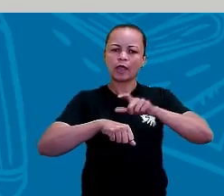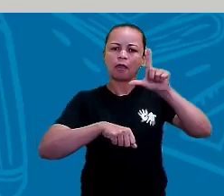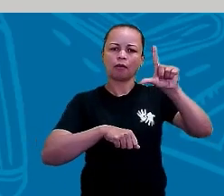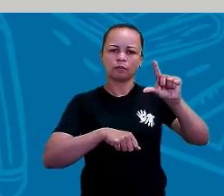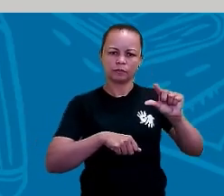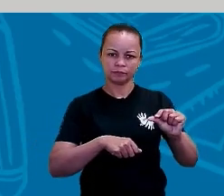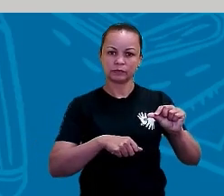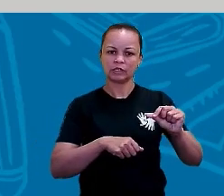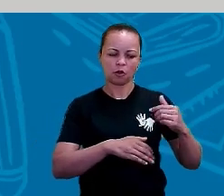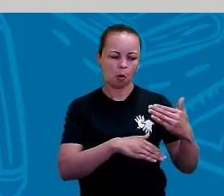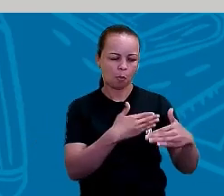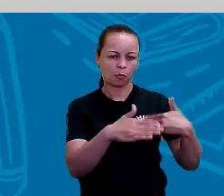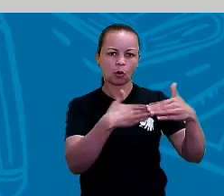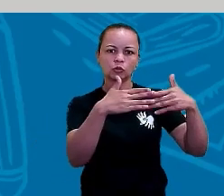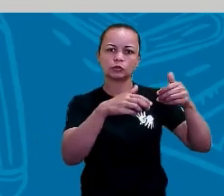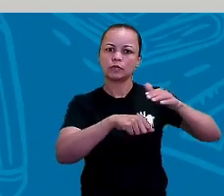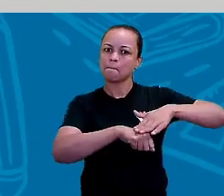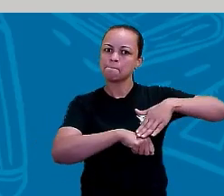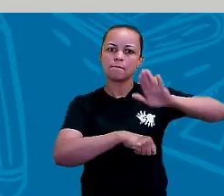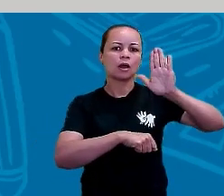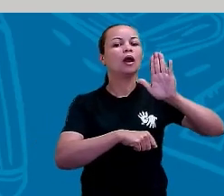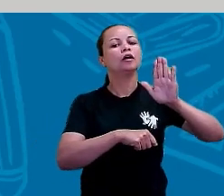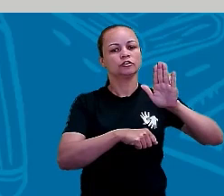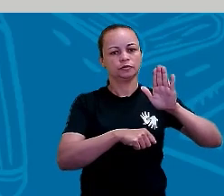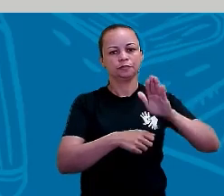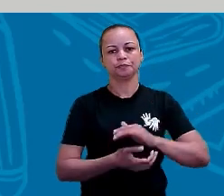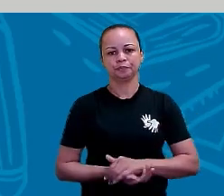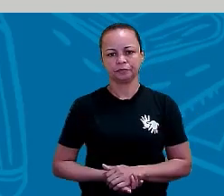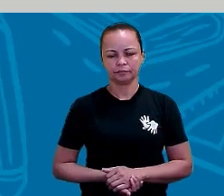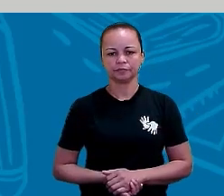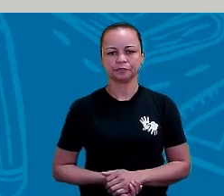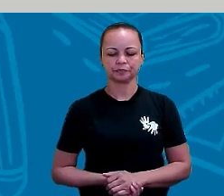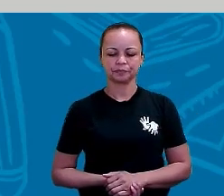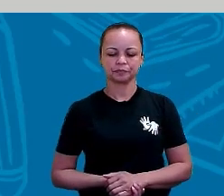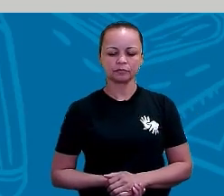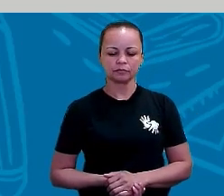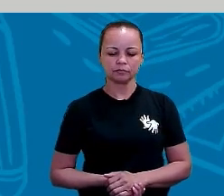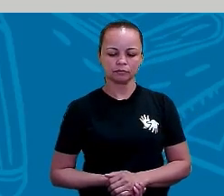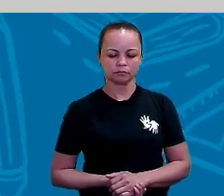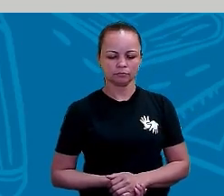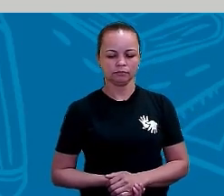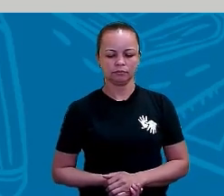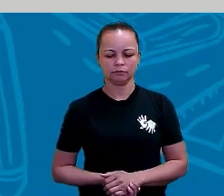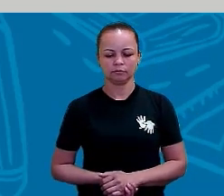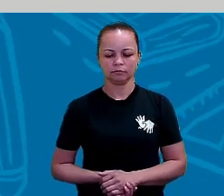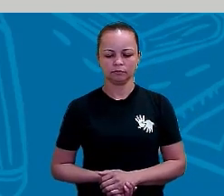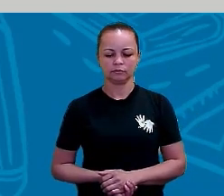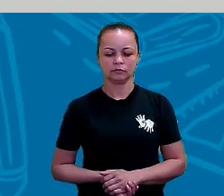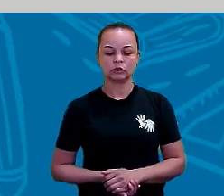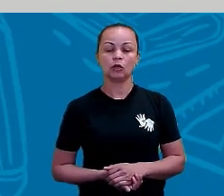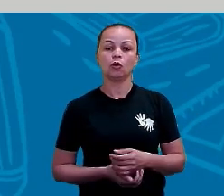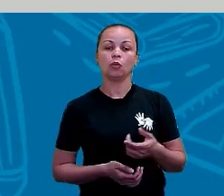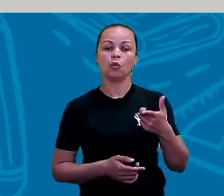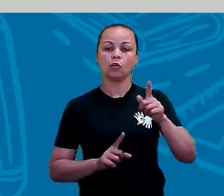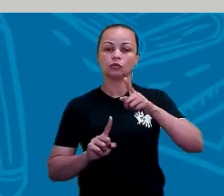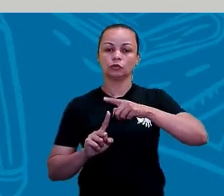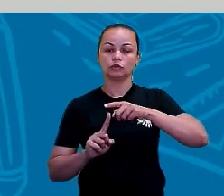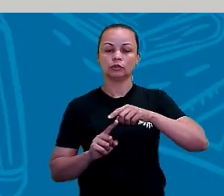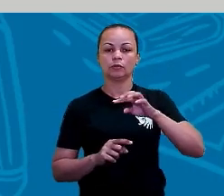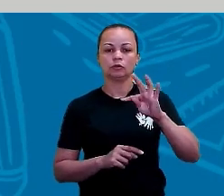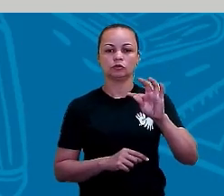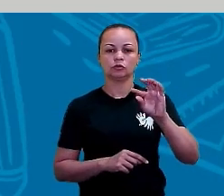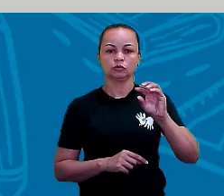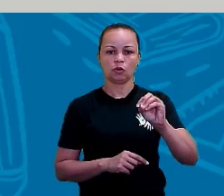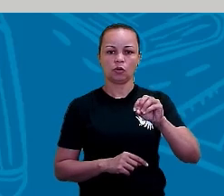produzir mais e produzir em massa, tá certo? Outro tipo que tem é o